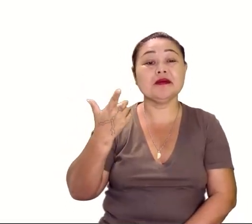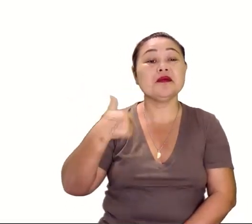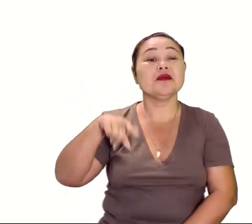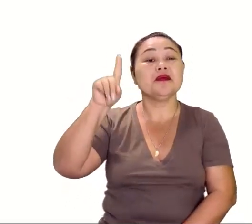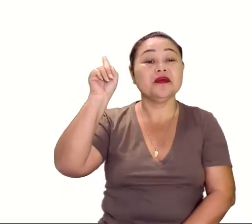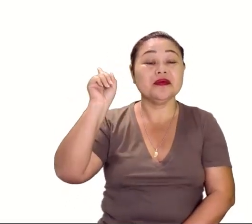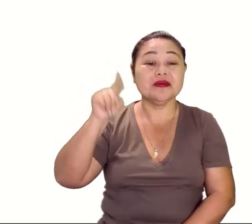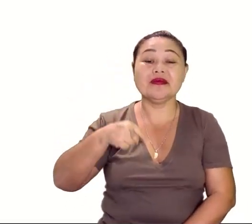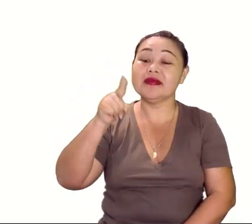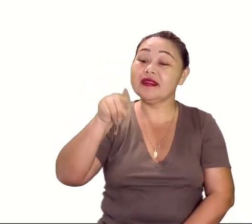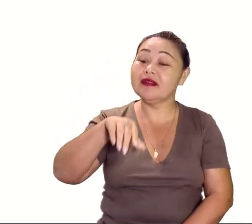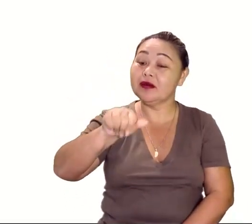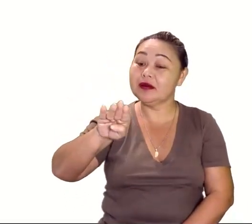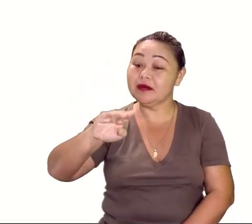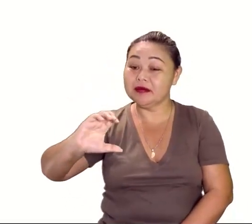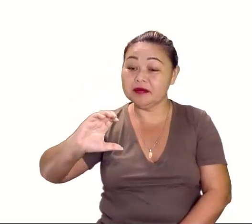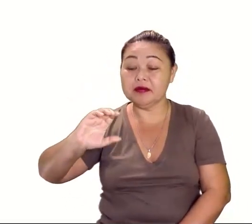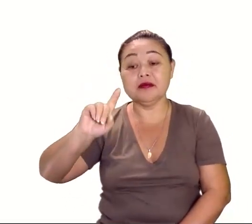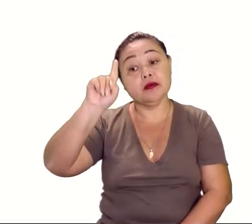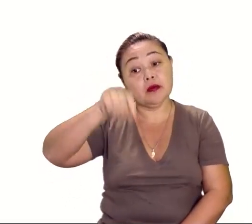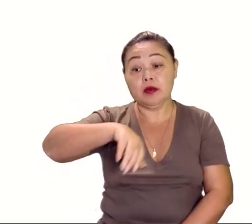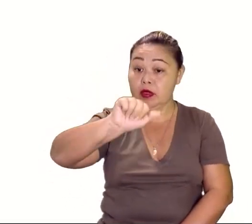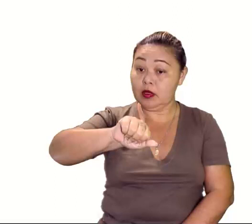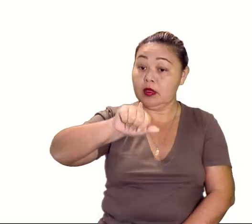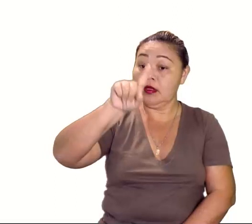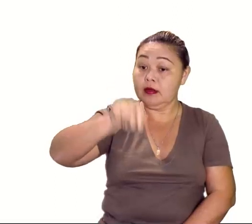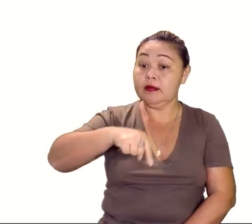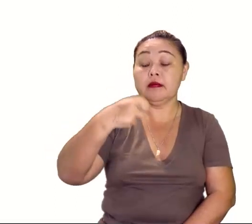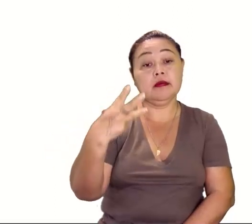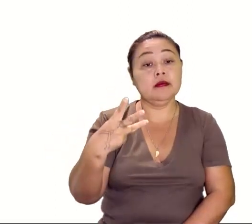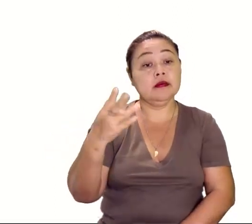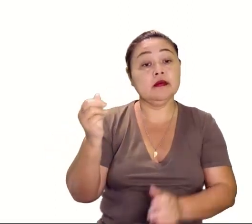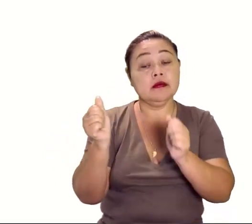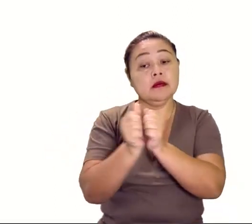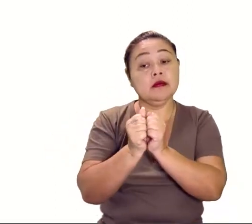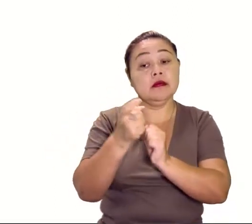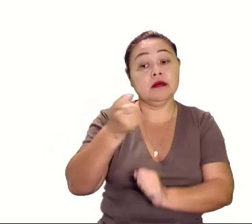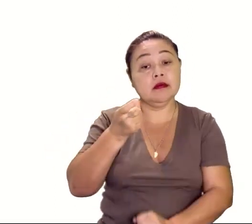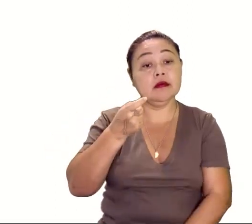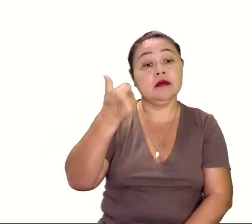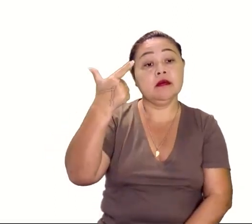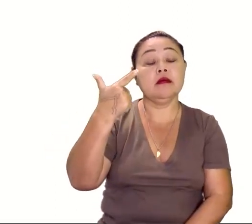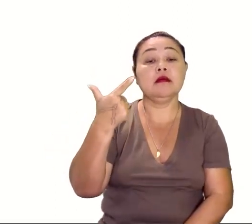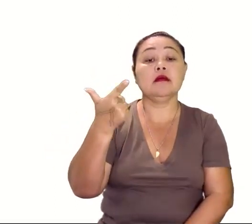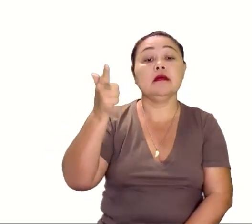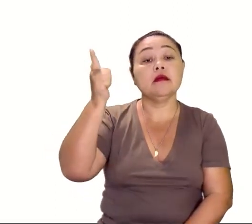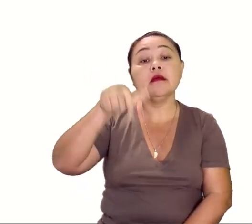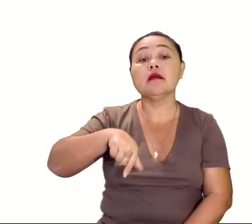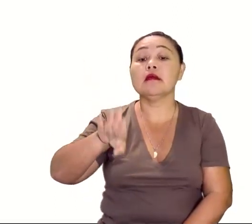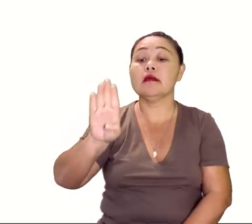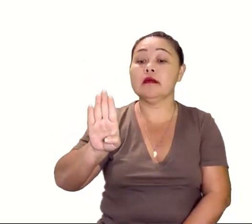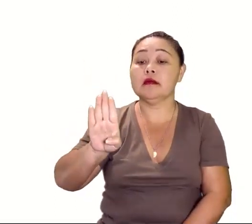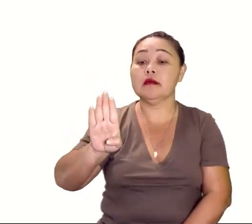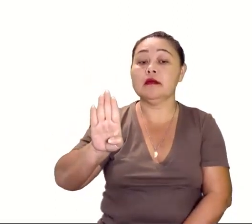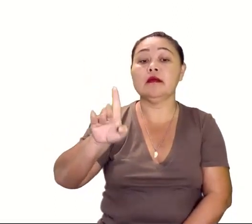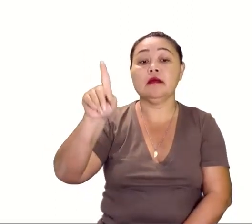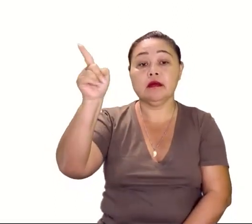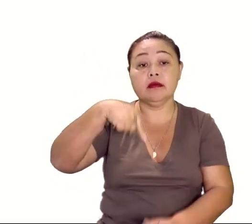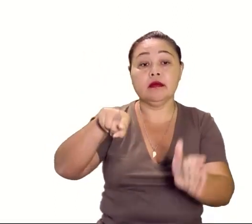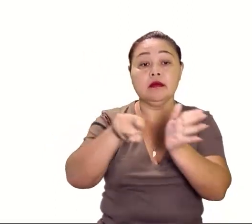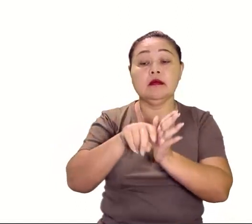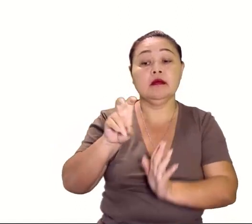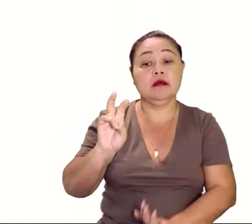A, quem é o B e quem é o C? O A é 3. O A é quem acompanha o x quadrado. Quem é o B? Menos